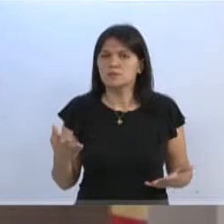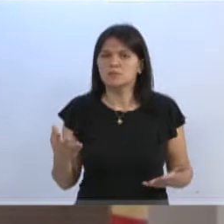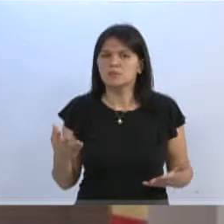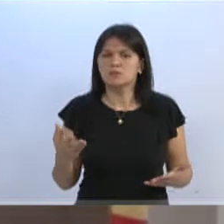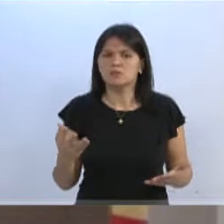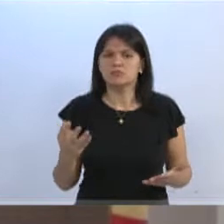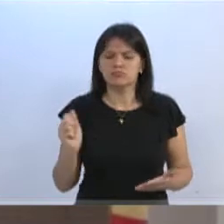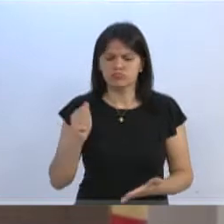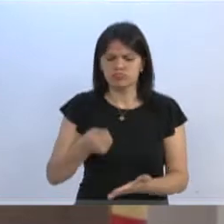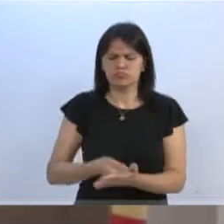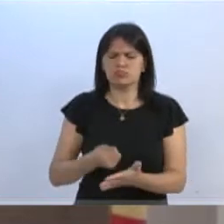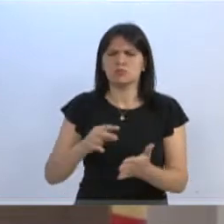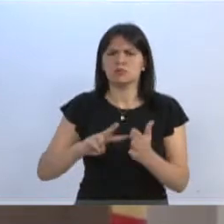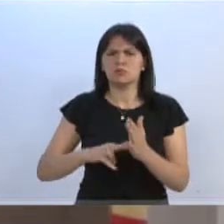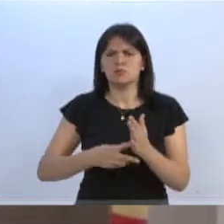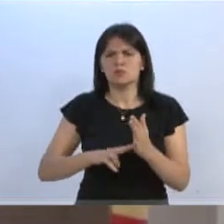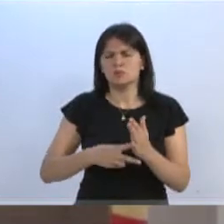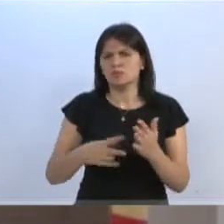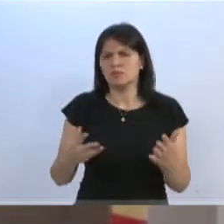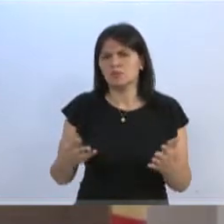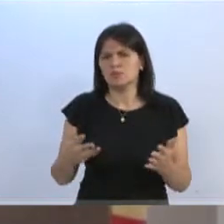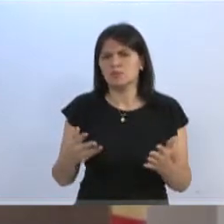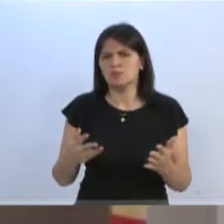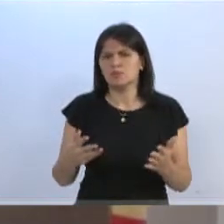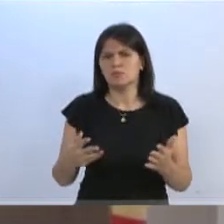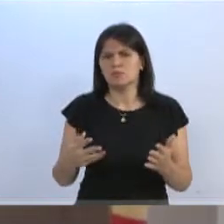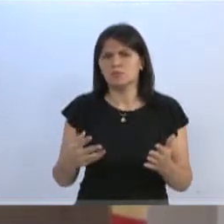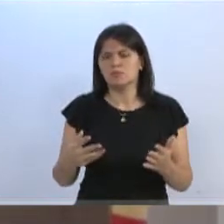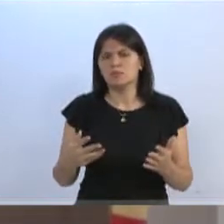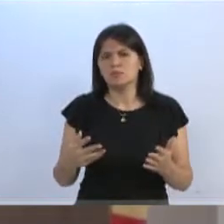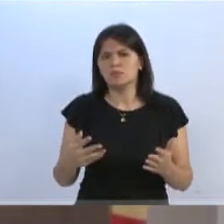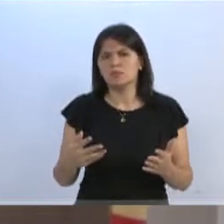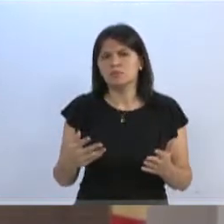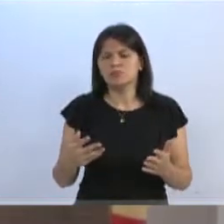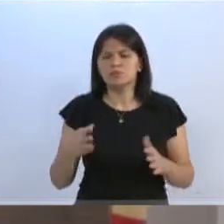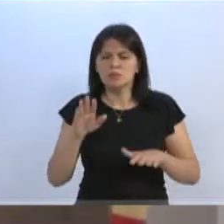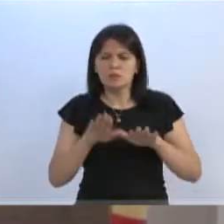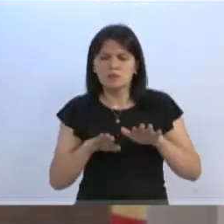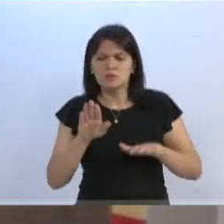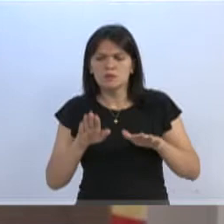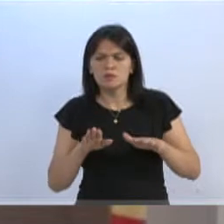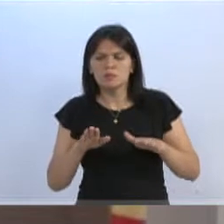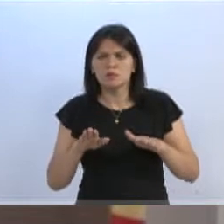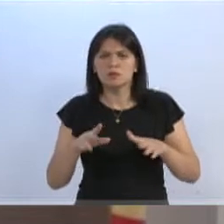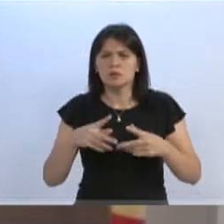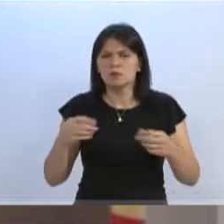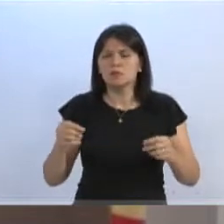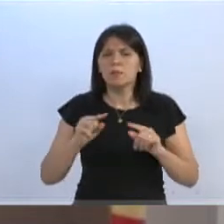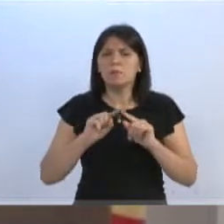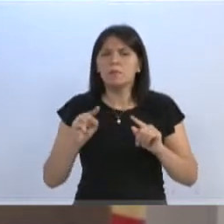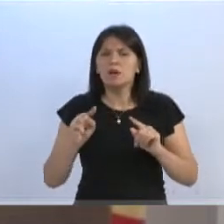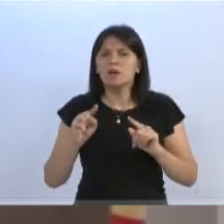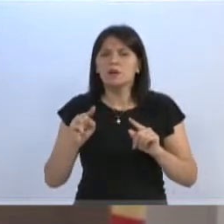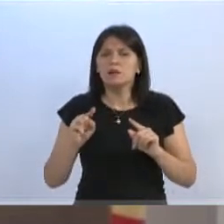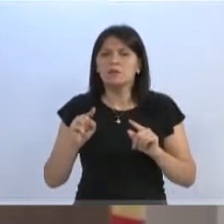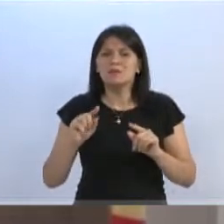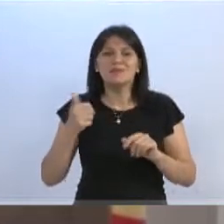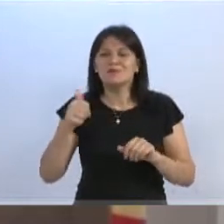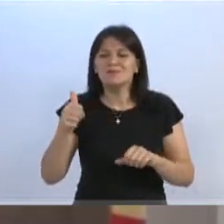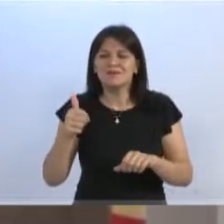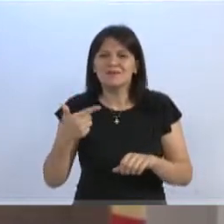impusesse ao PROCON algumas restrições ou algumas incumbências sem